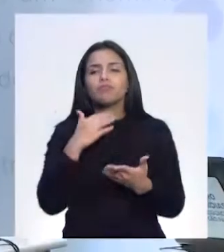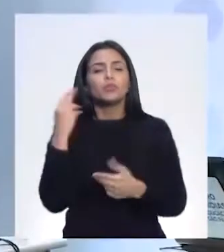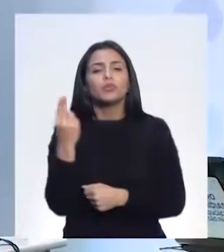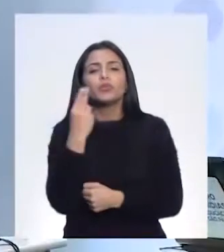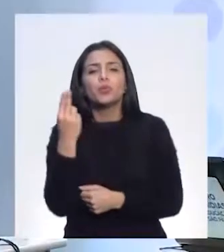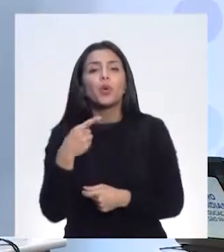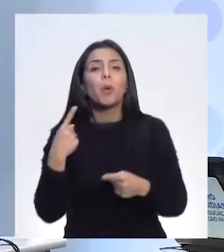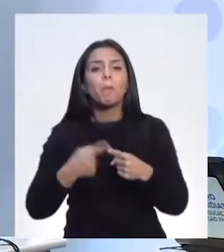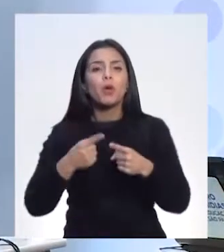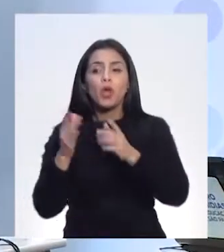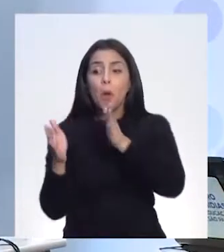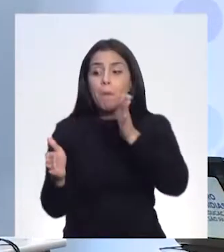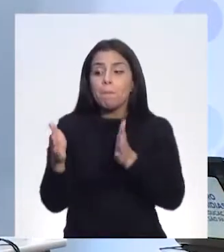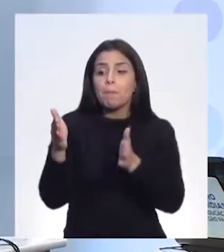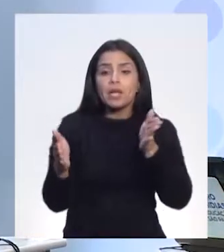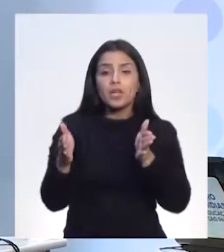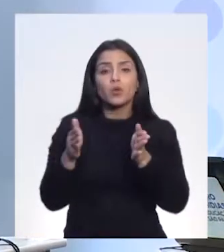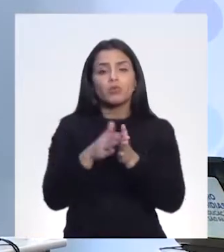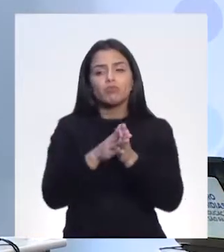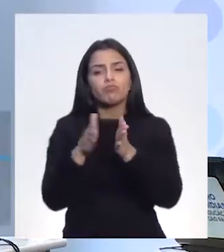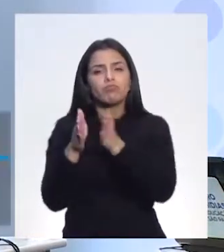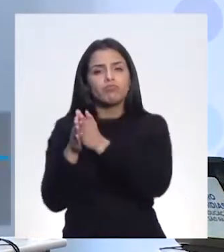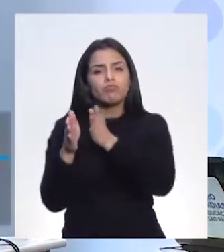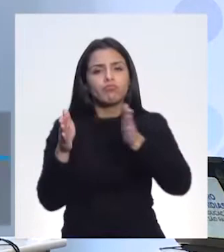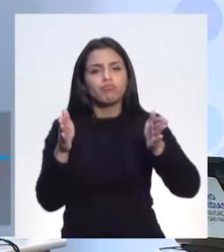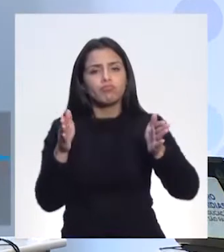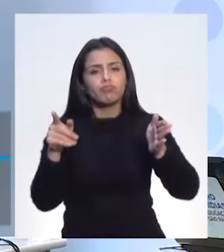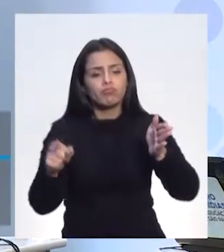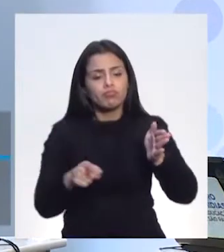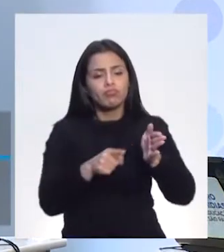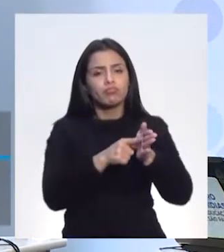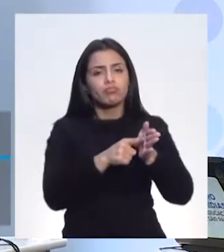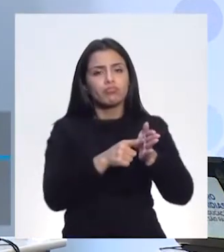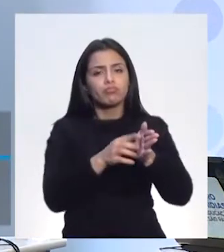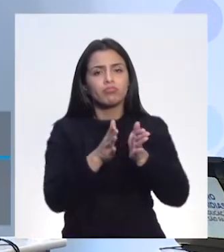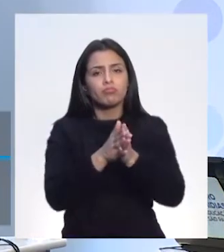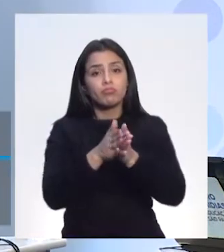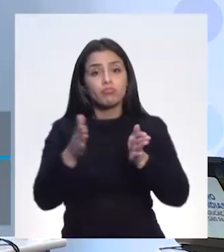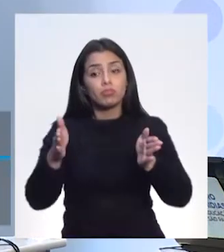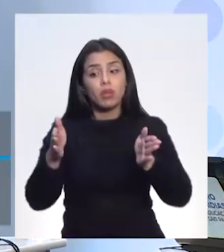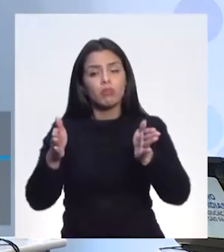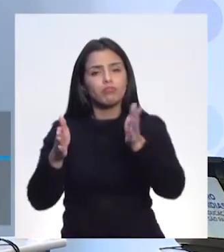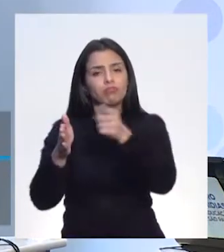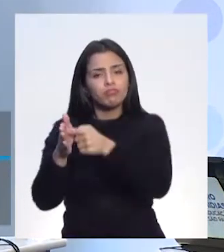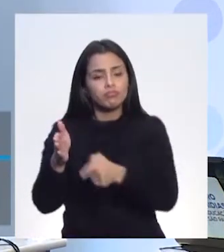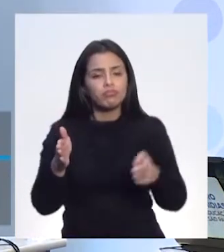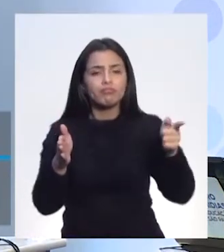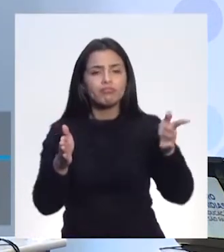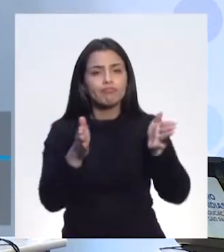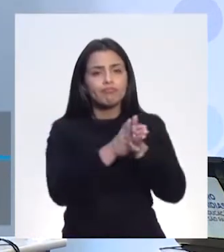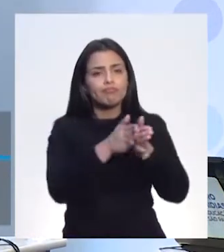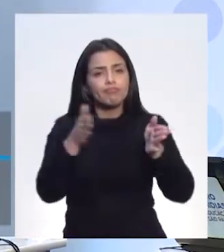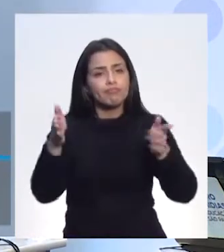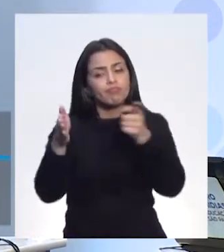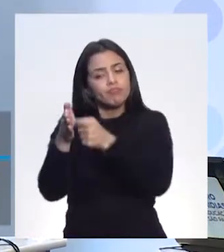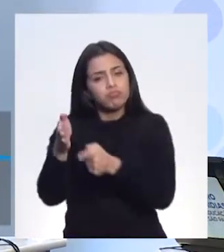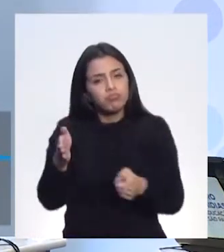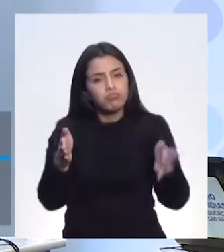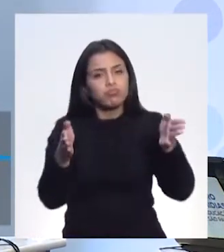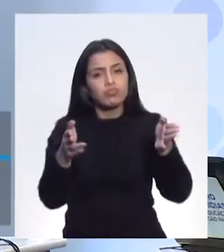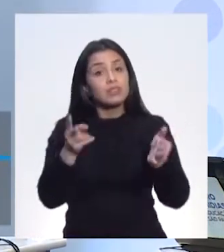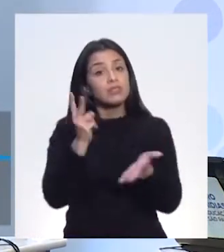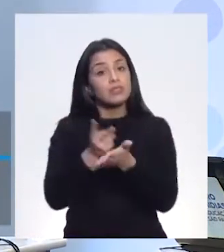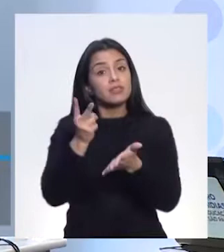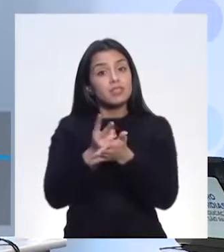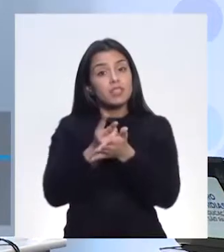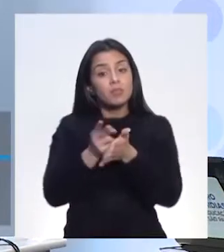período sempre vai se repetir a cada 28 dias, certo? Então, de nova a nova,